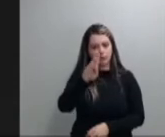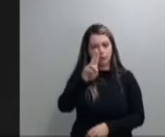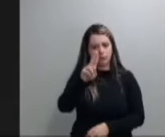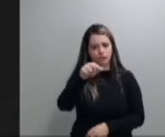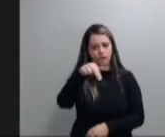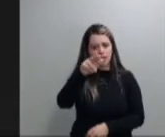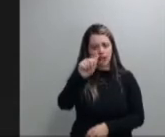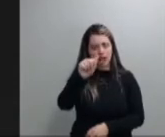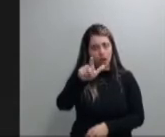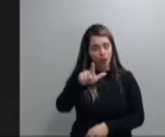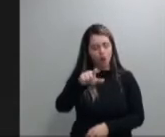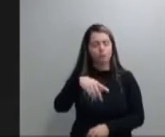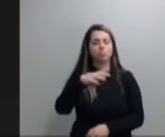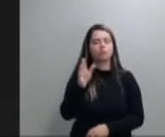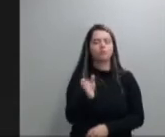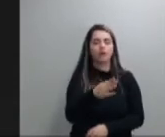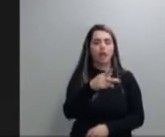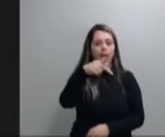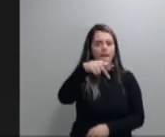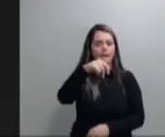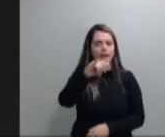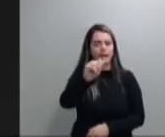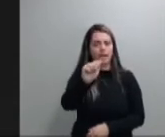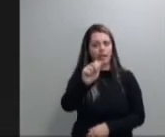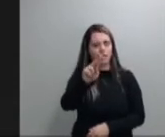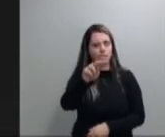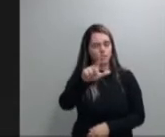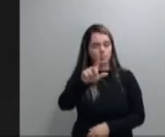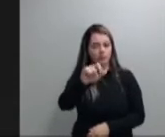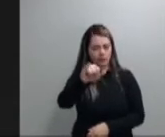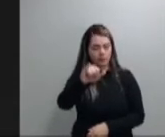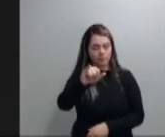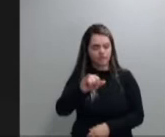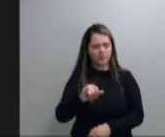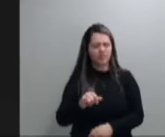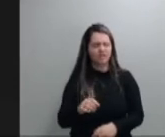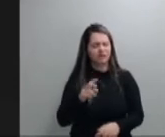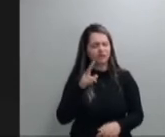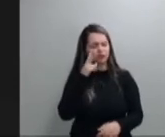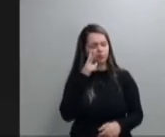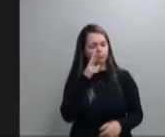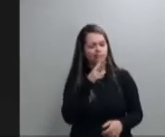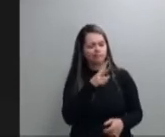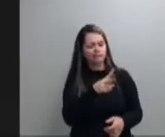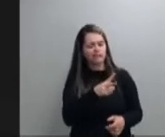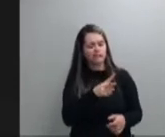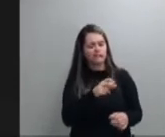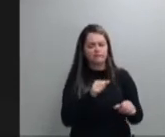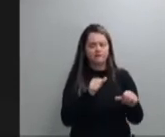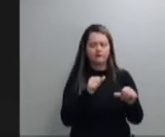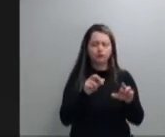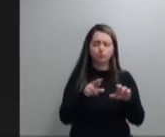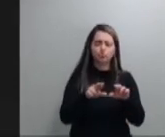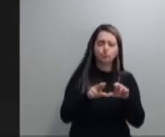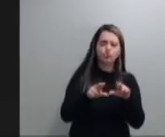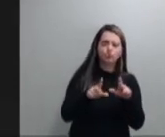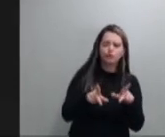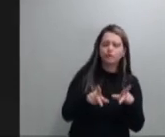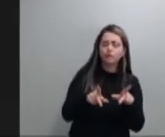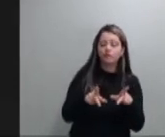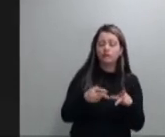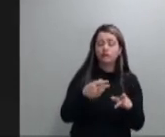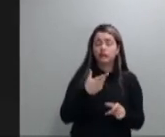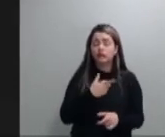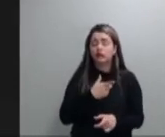na realidade, senhores ministros, aqui, praticamente um segundo julgamento. A causa foi julgada, não se tratou aqui